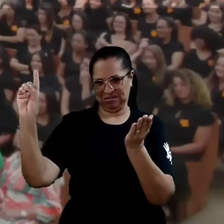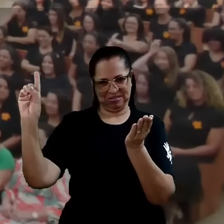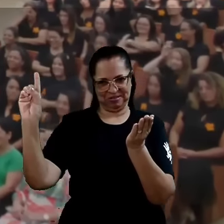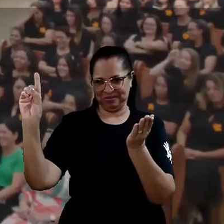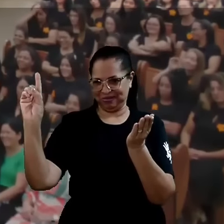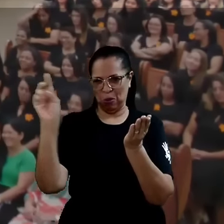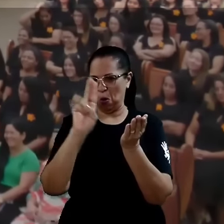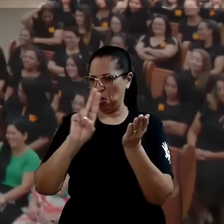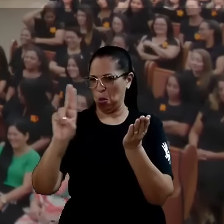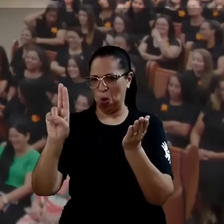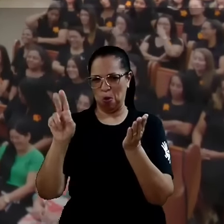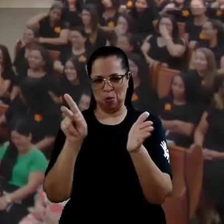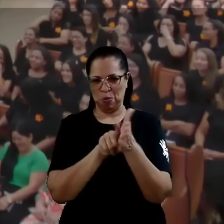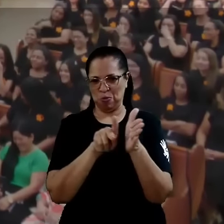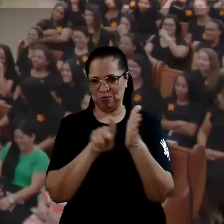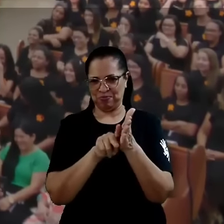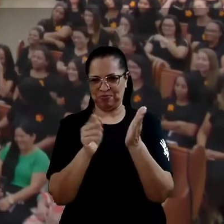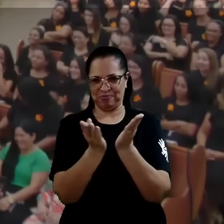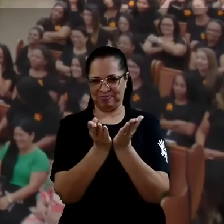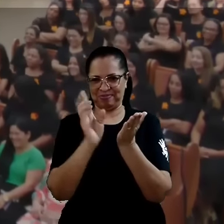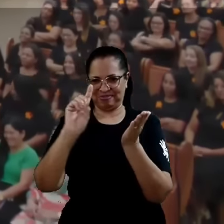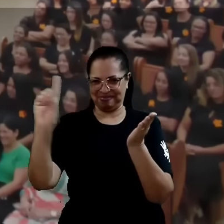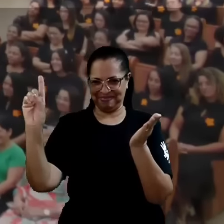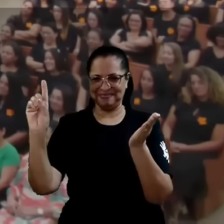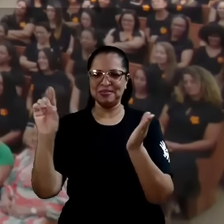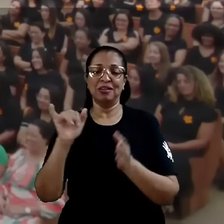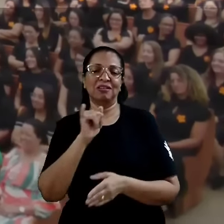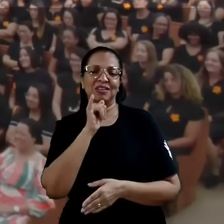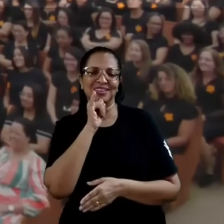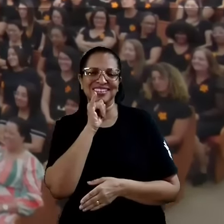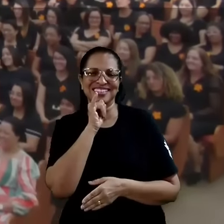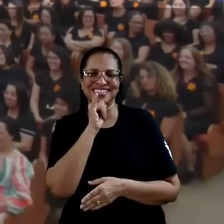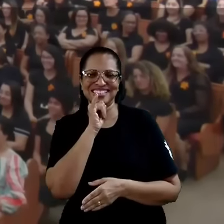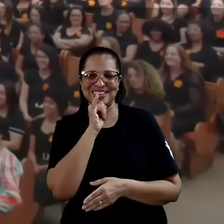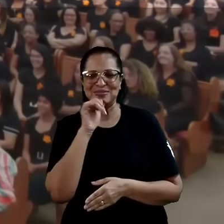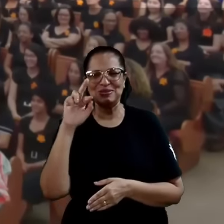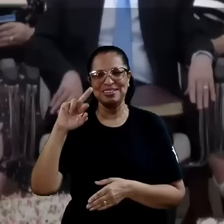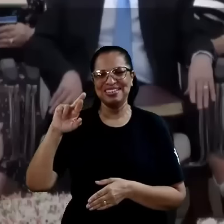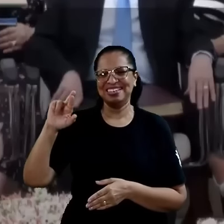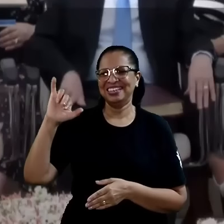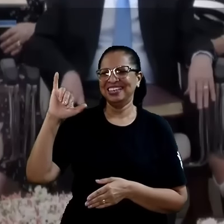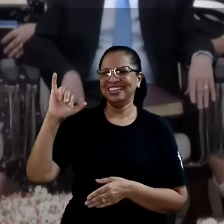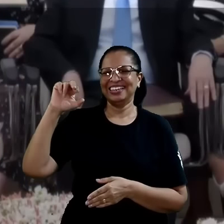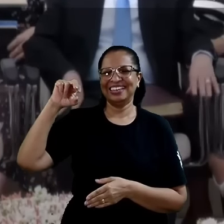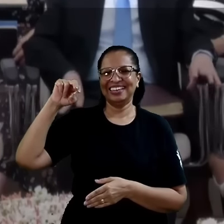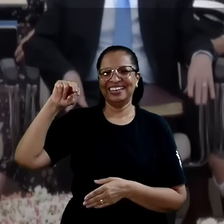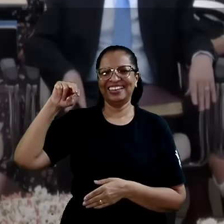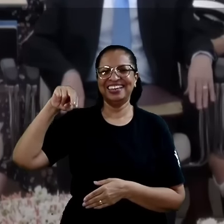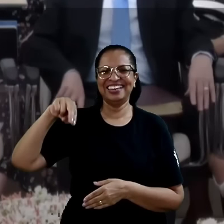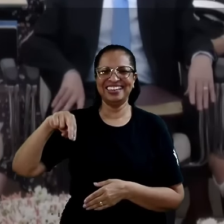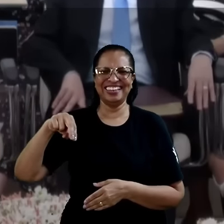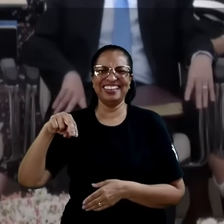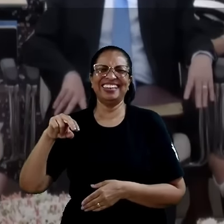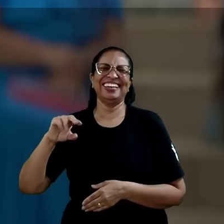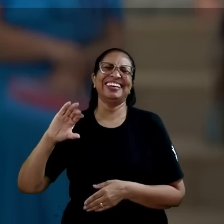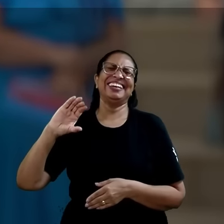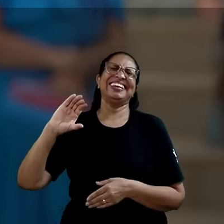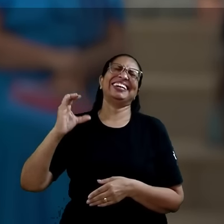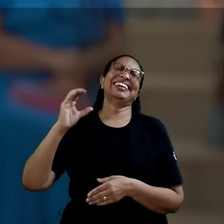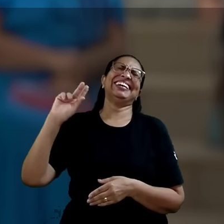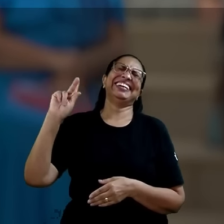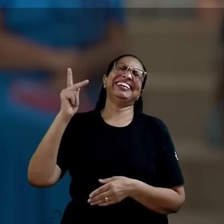cladem é que eu acho que não tem nenhum Richard cleidman que se tiver eu te perdoo você me